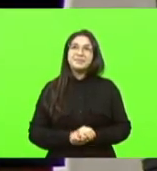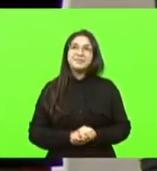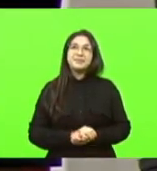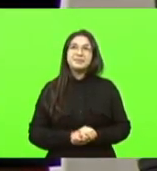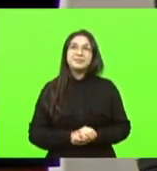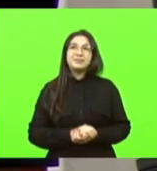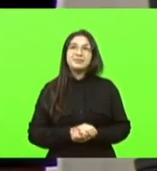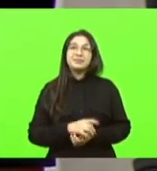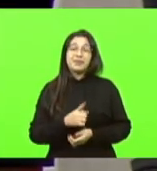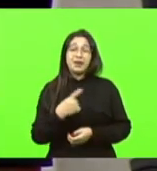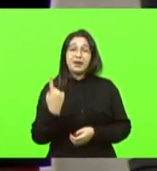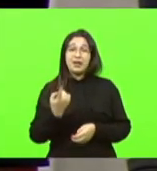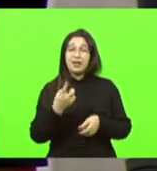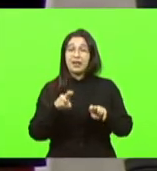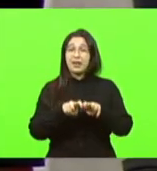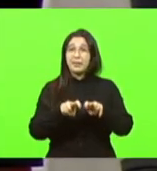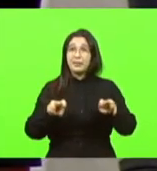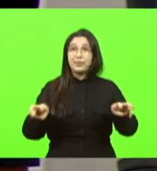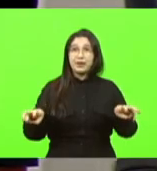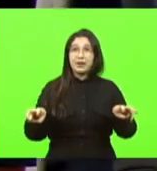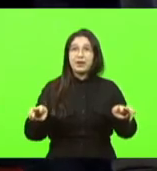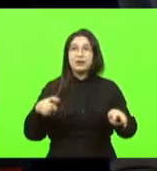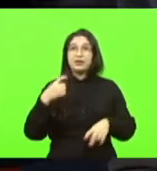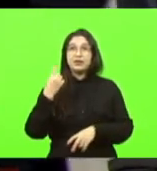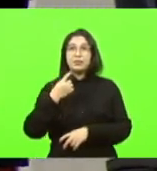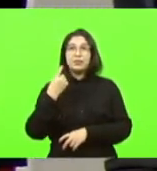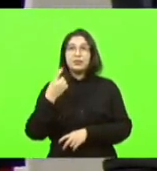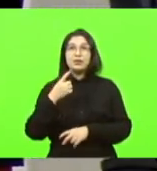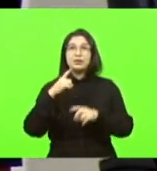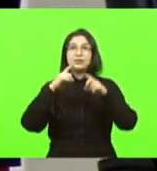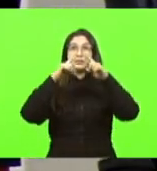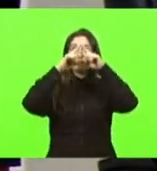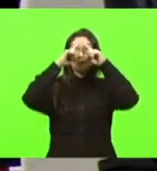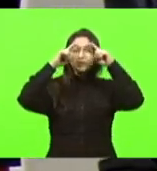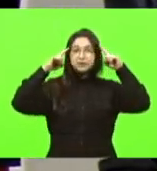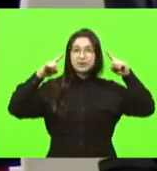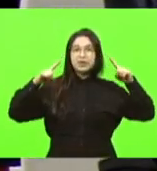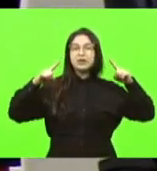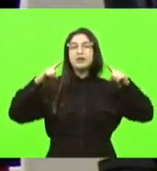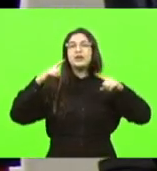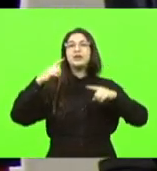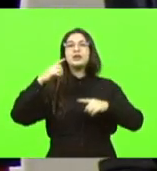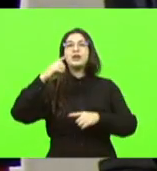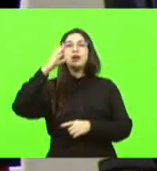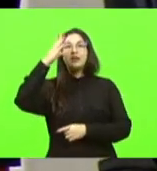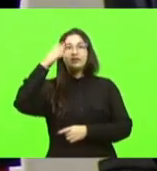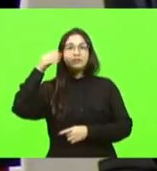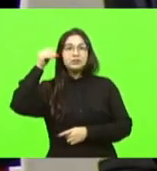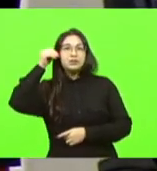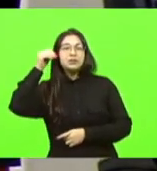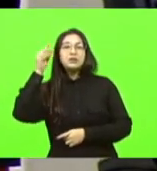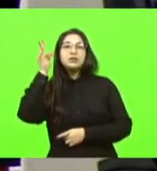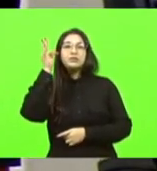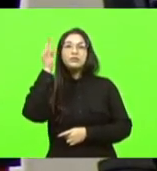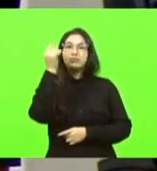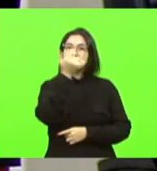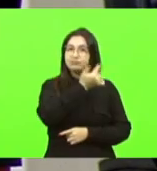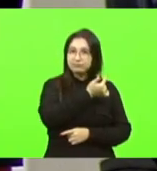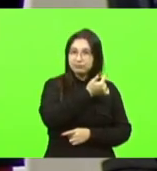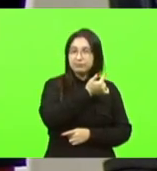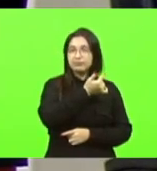bancada de Deputados Aretha Deputado a Luciane Deputado Fabiano